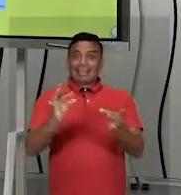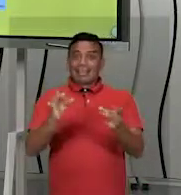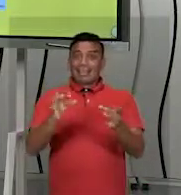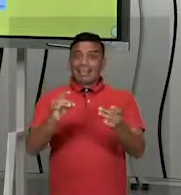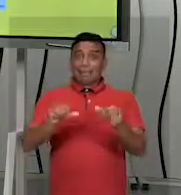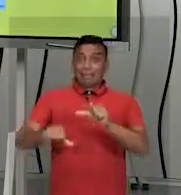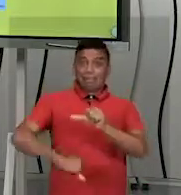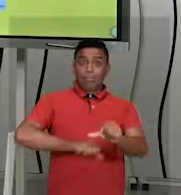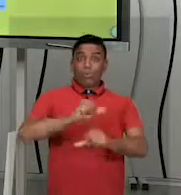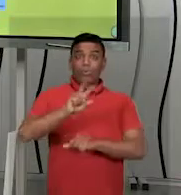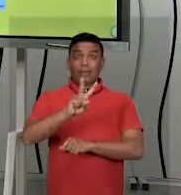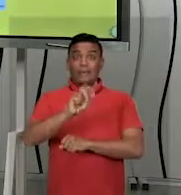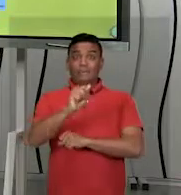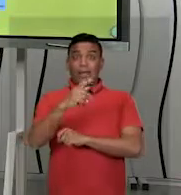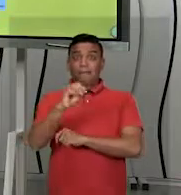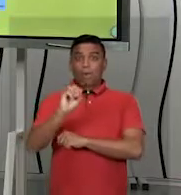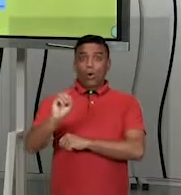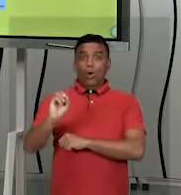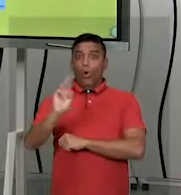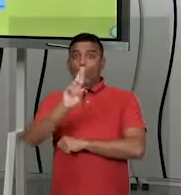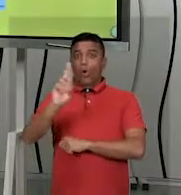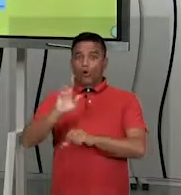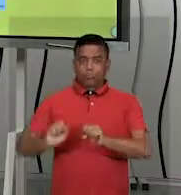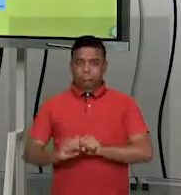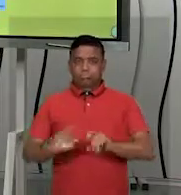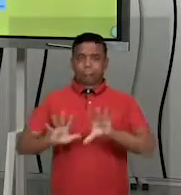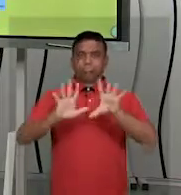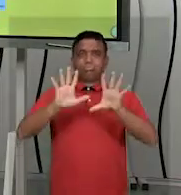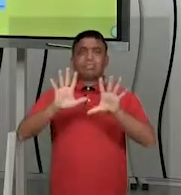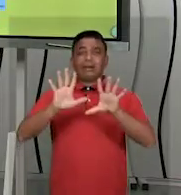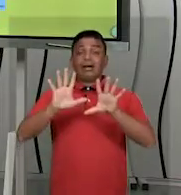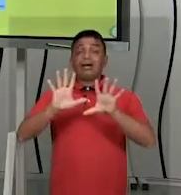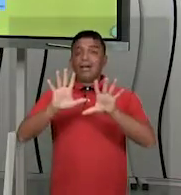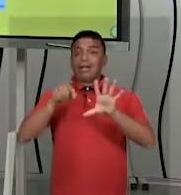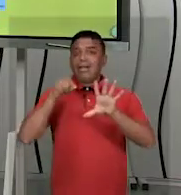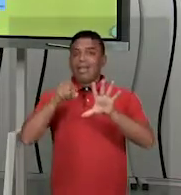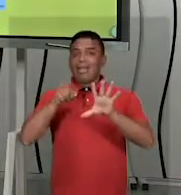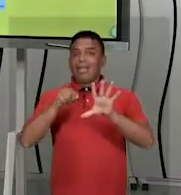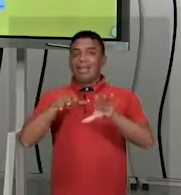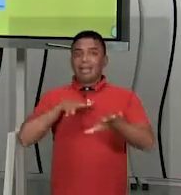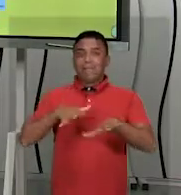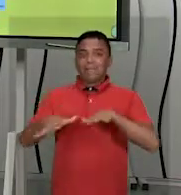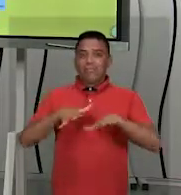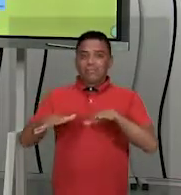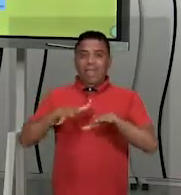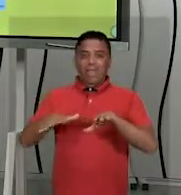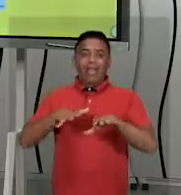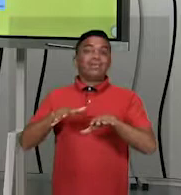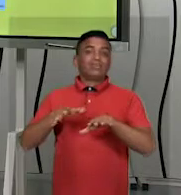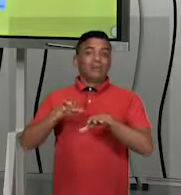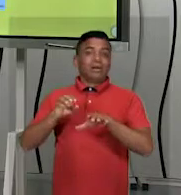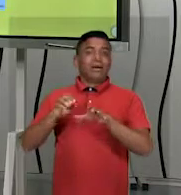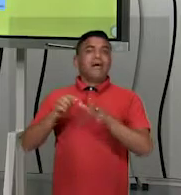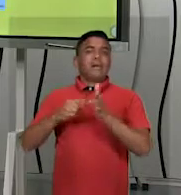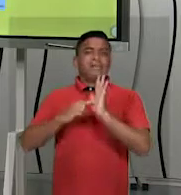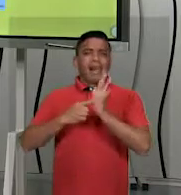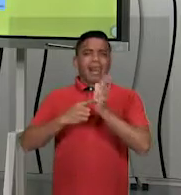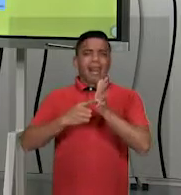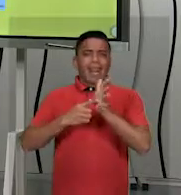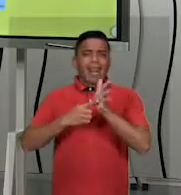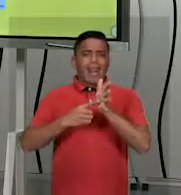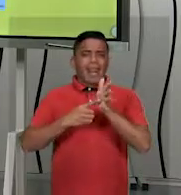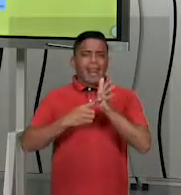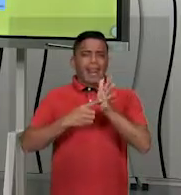que esse vapor, assim que esse líquido é transformado em vapor, ele movimenta um pistão. Esse pistão tem um dispositivo